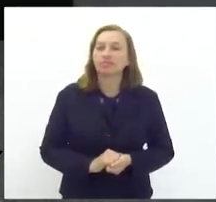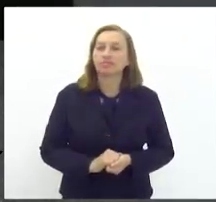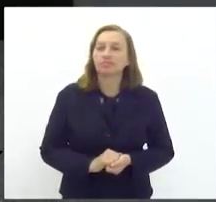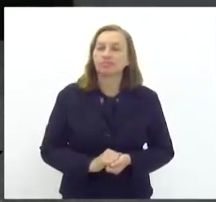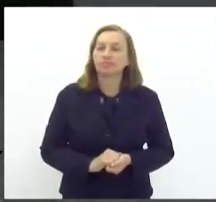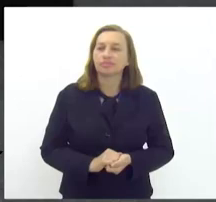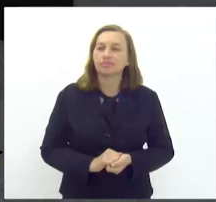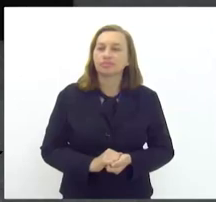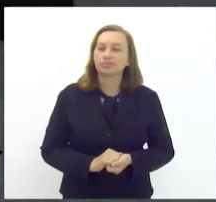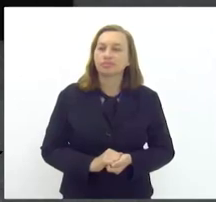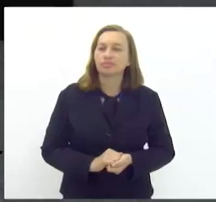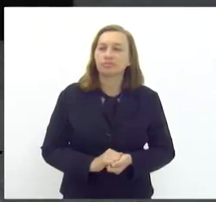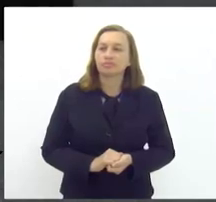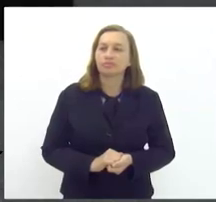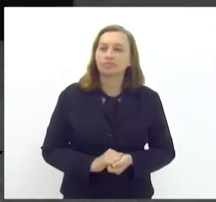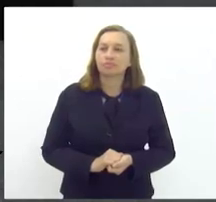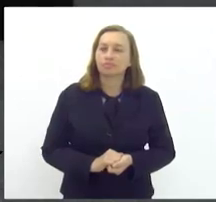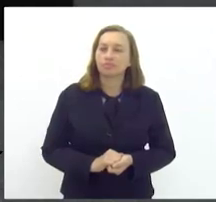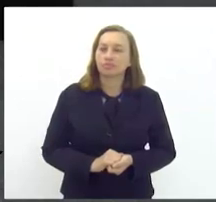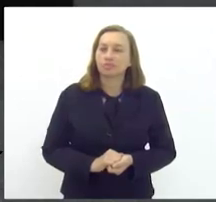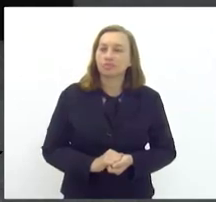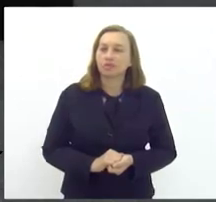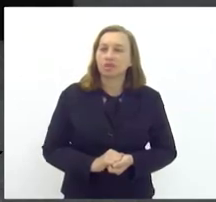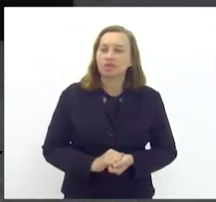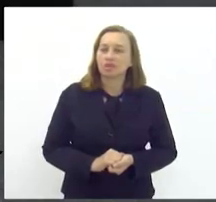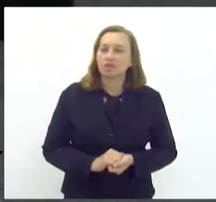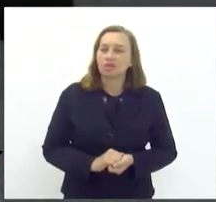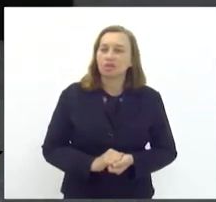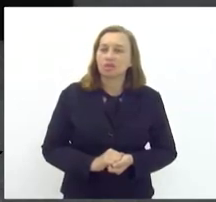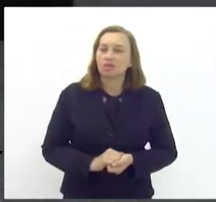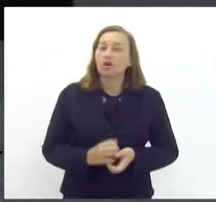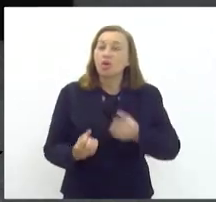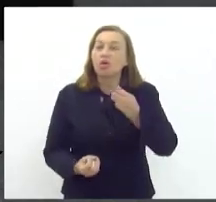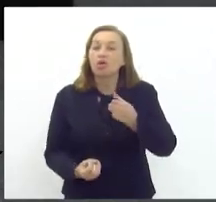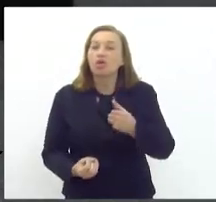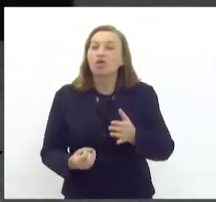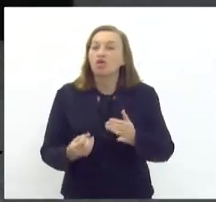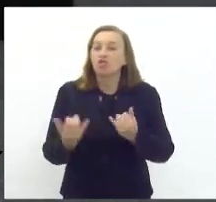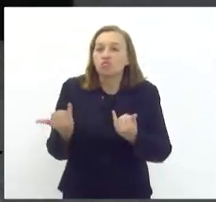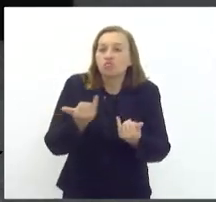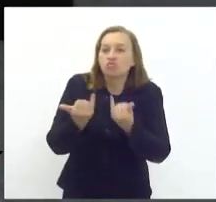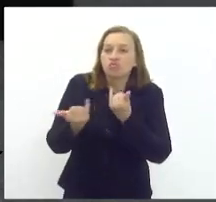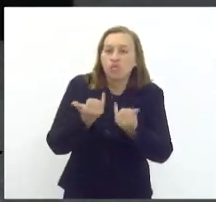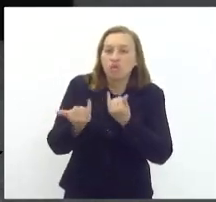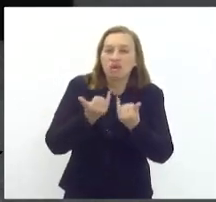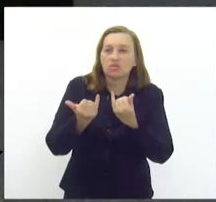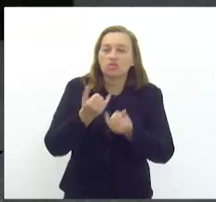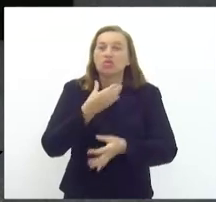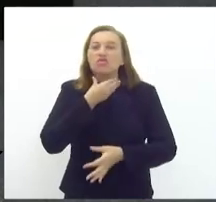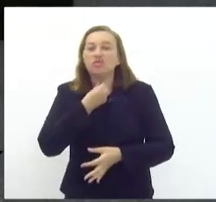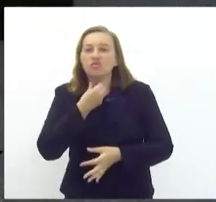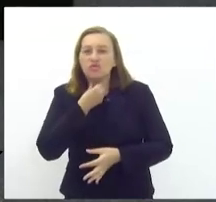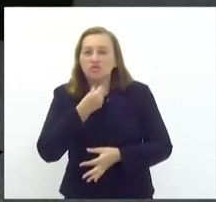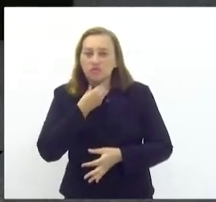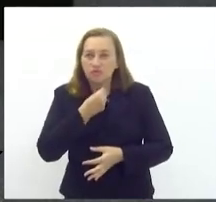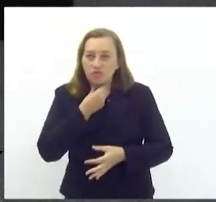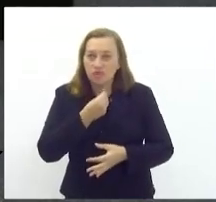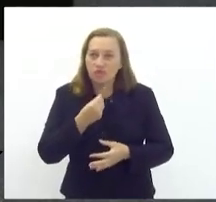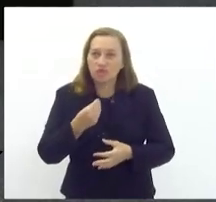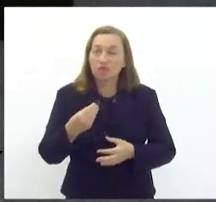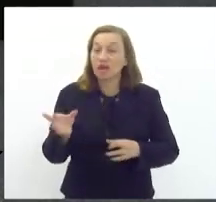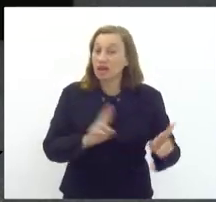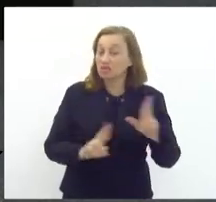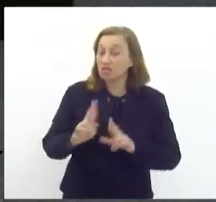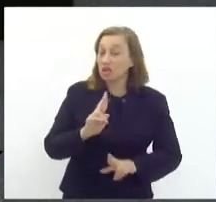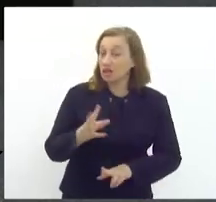o assassinato de reputação através da produção de Notícias falsas e especulação em relação a nossa vida pública